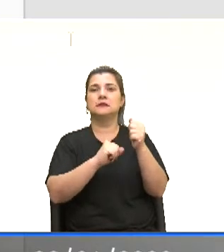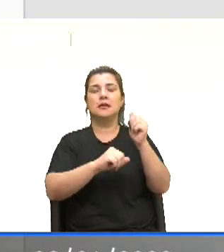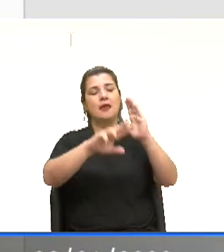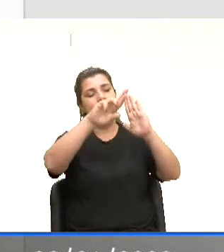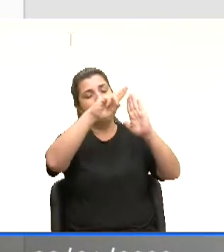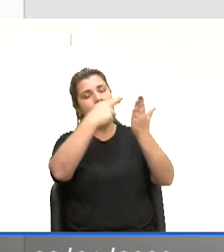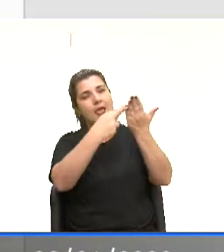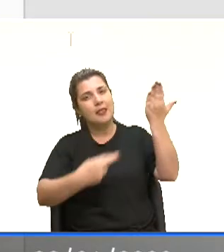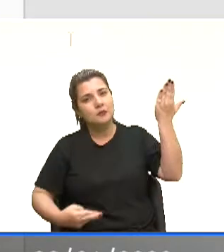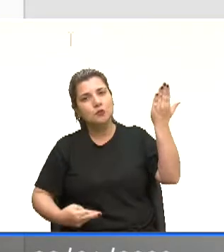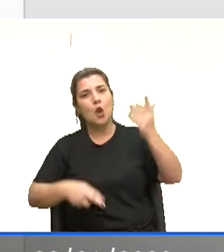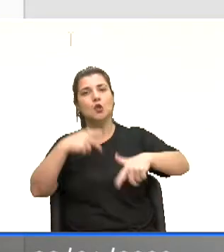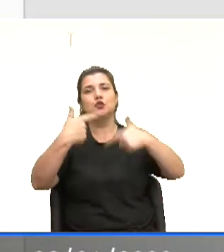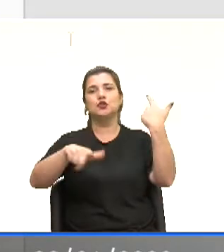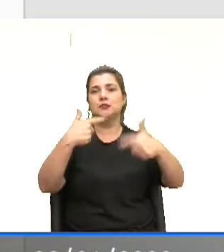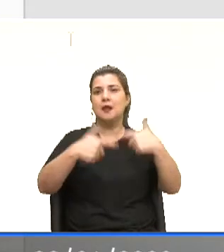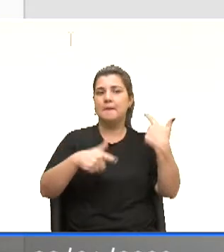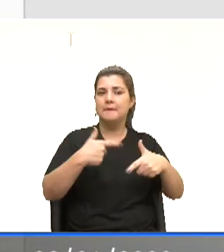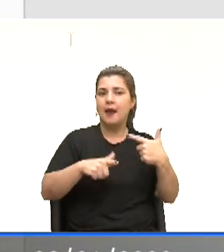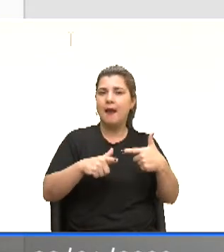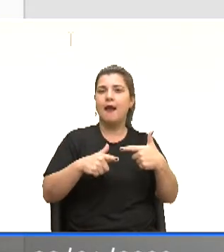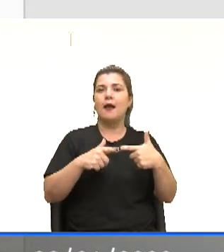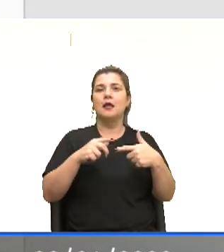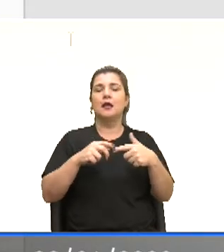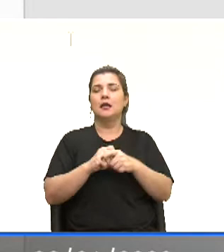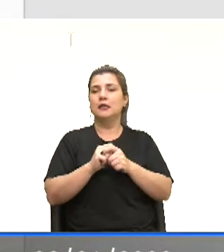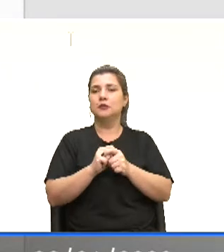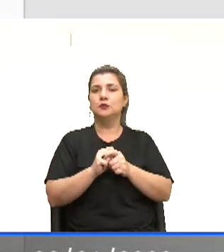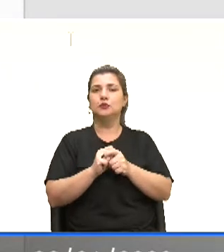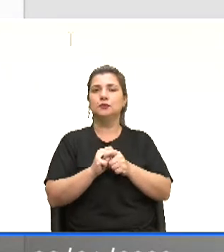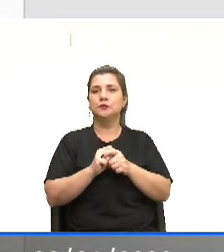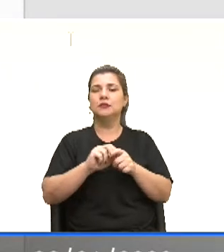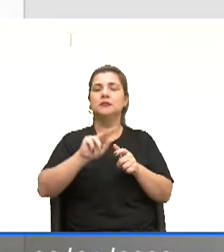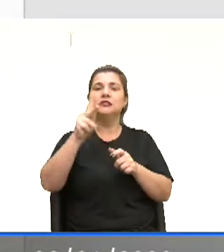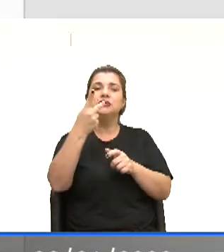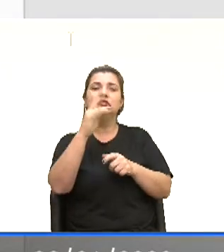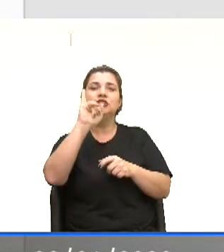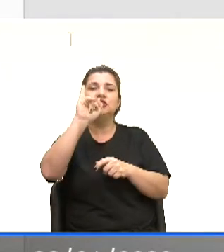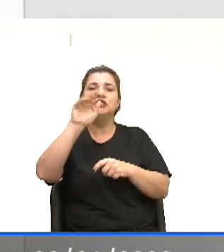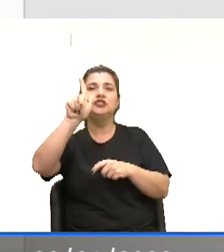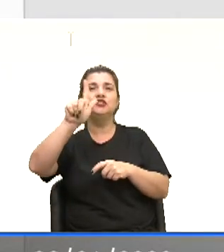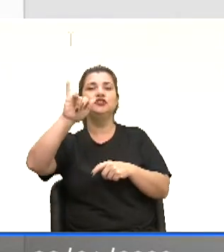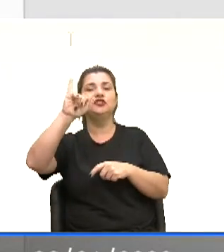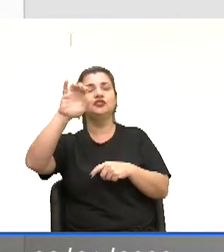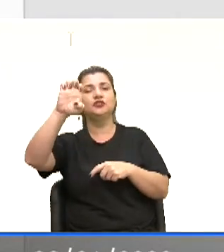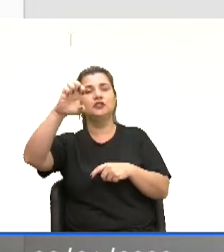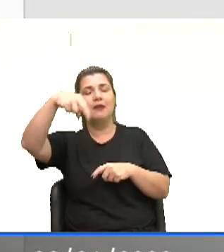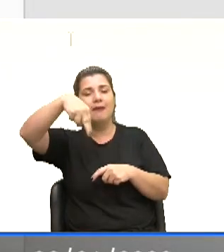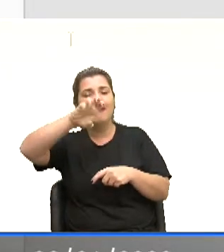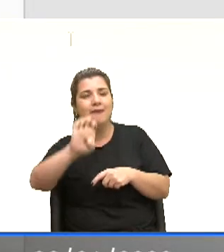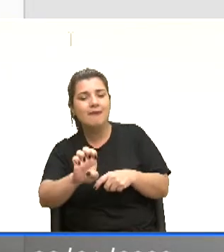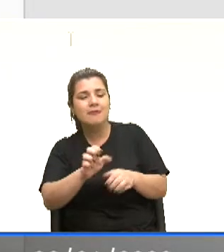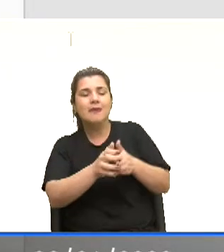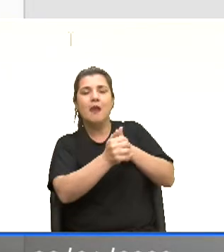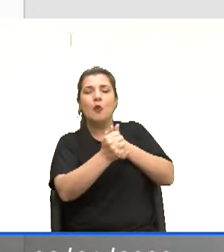reforços nas medidas de higiene, um acompanhamento muito, muito próximo